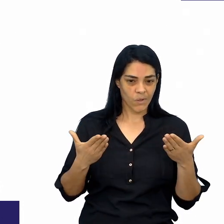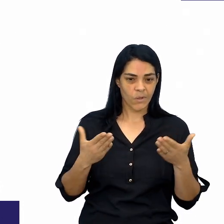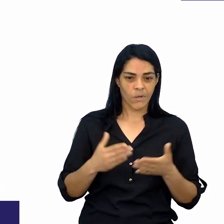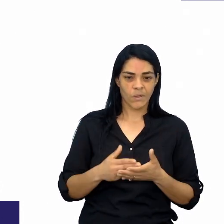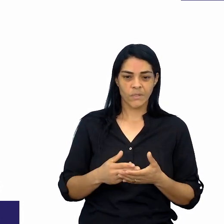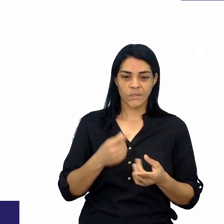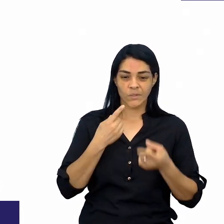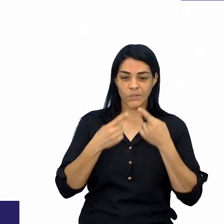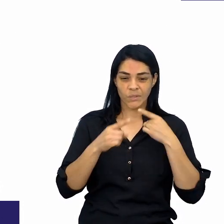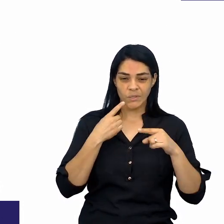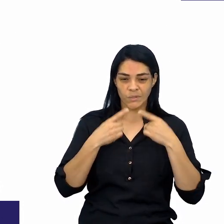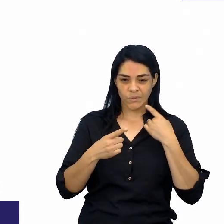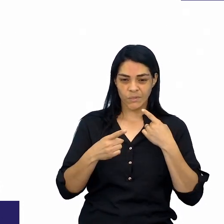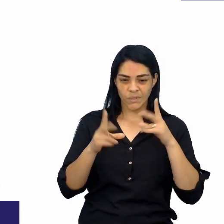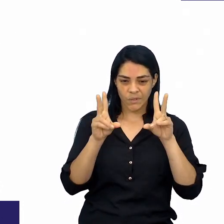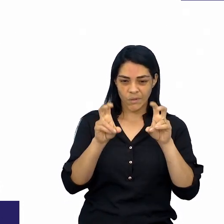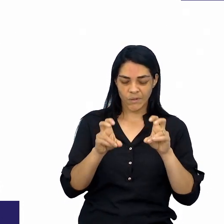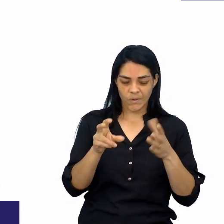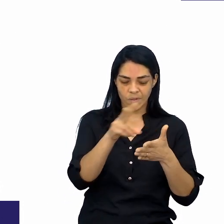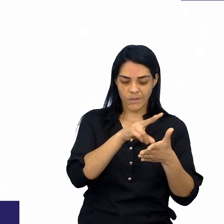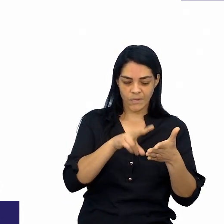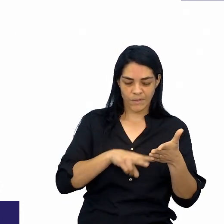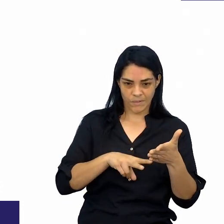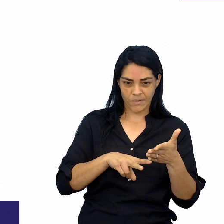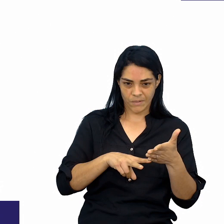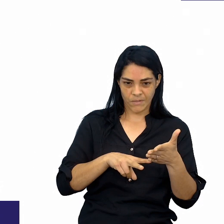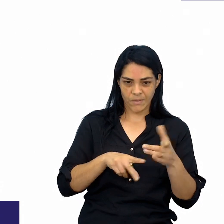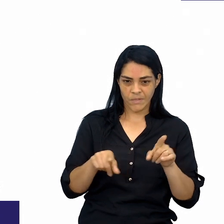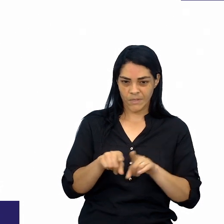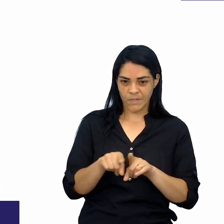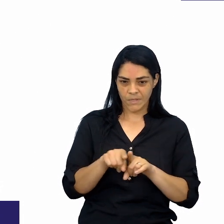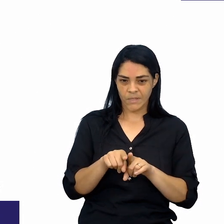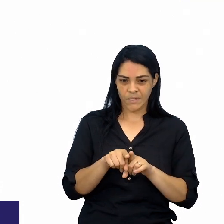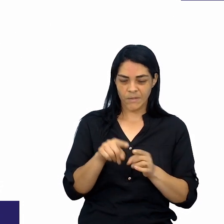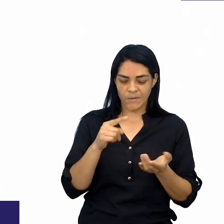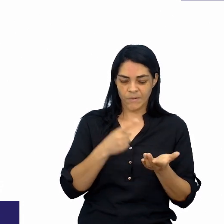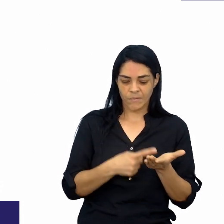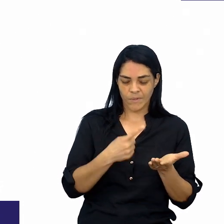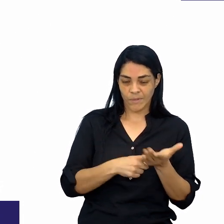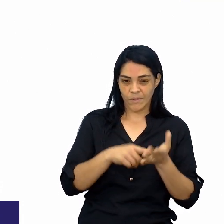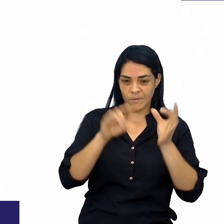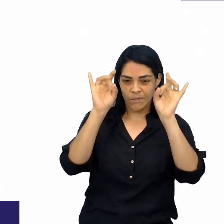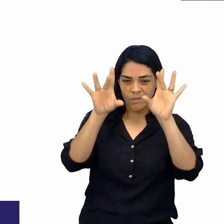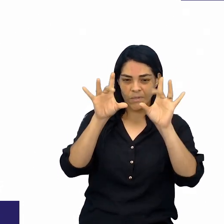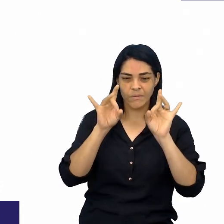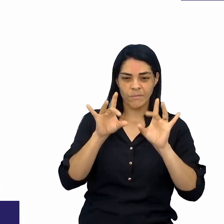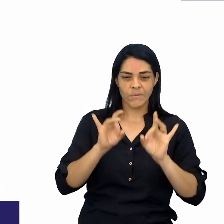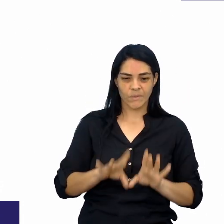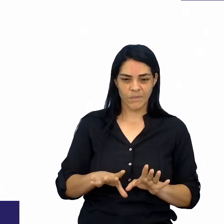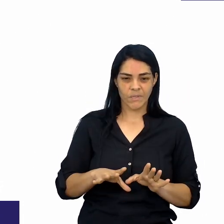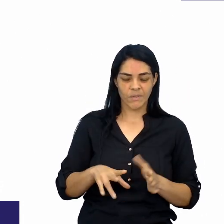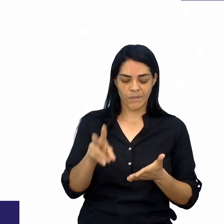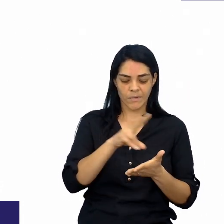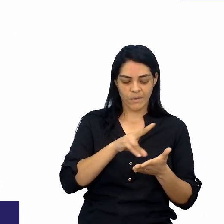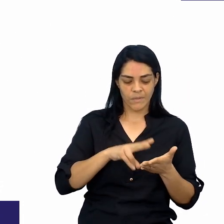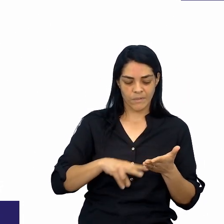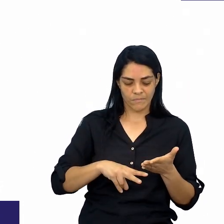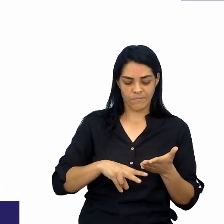a discussão sobre leitura e tratamos especialmente da